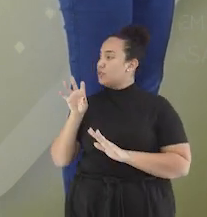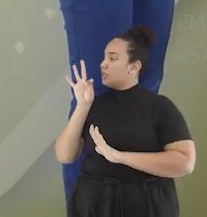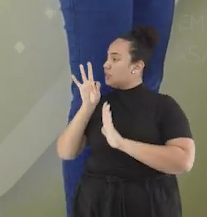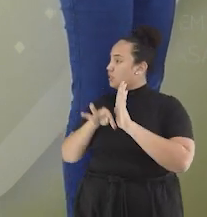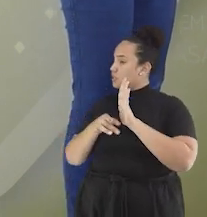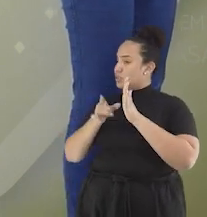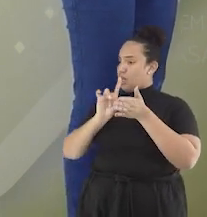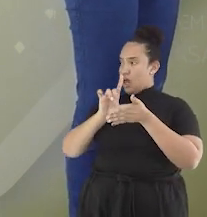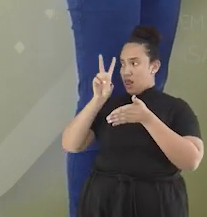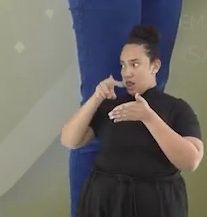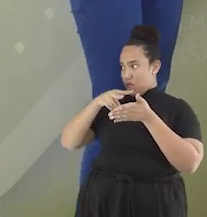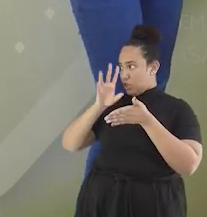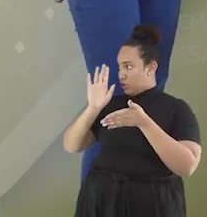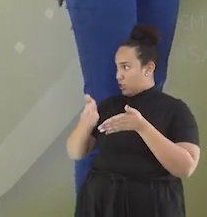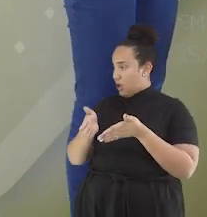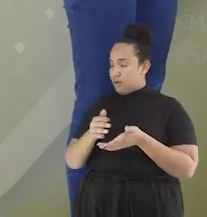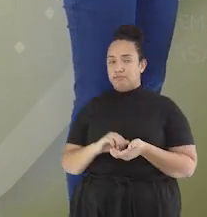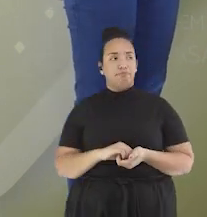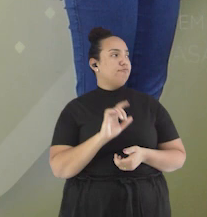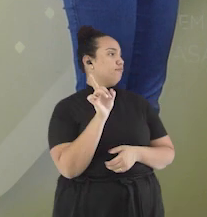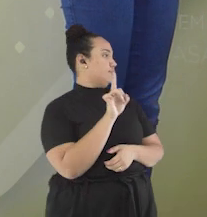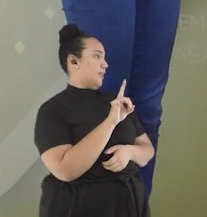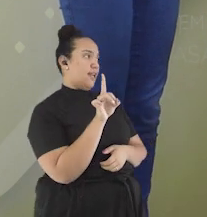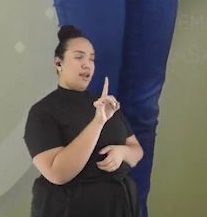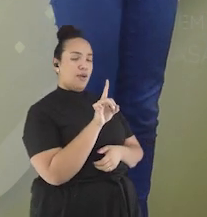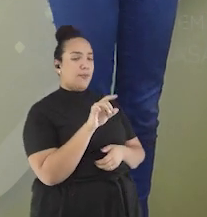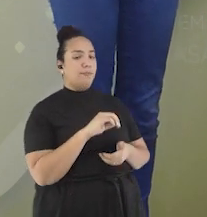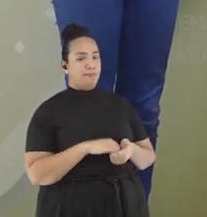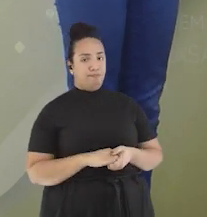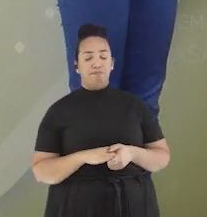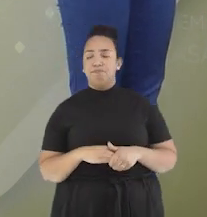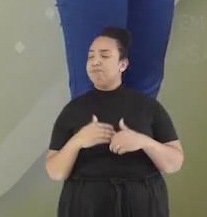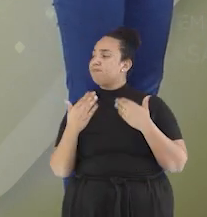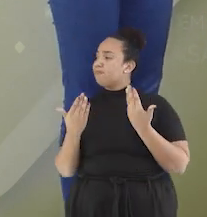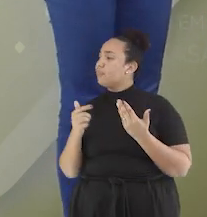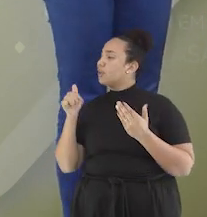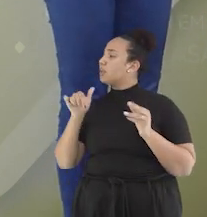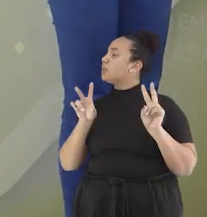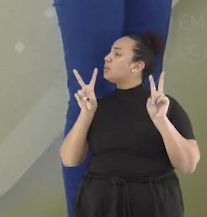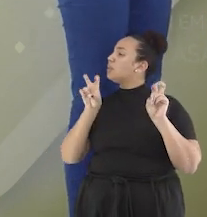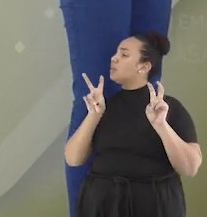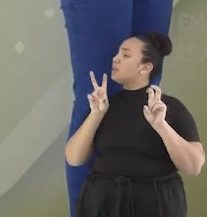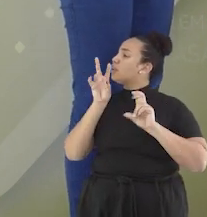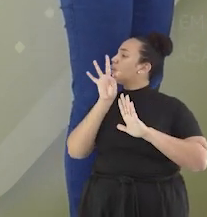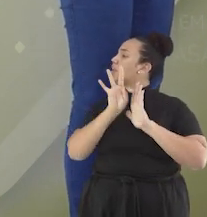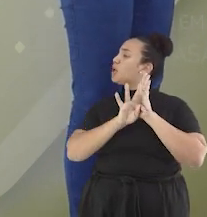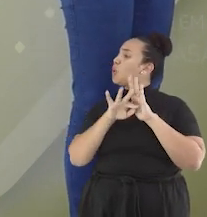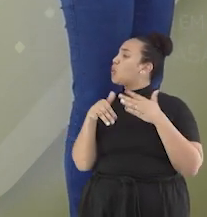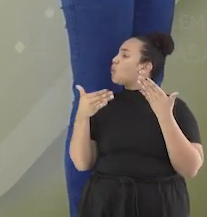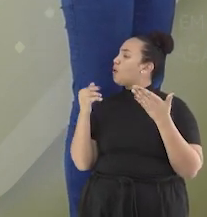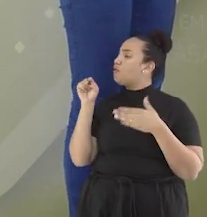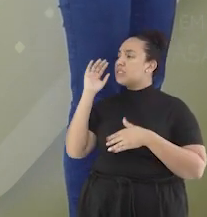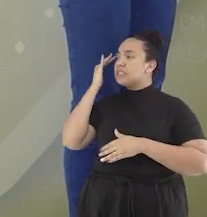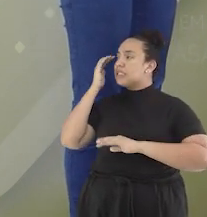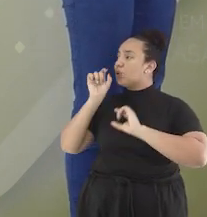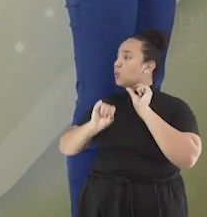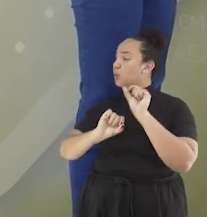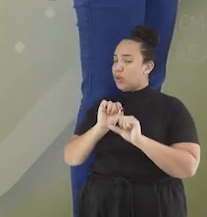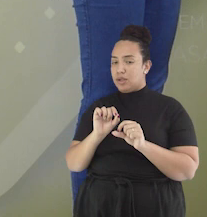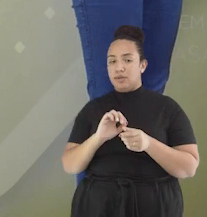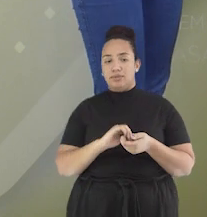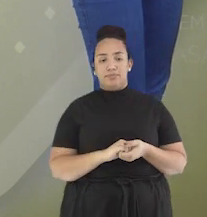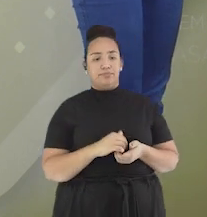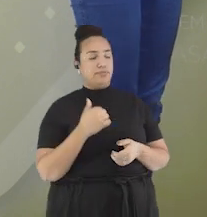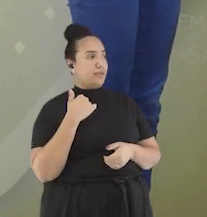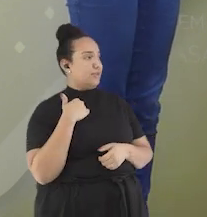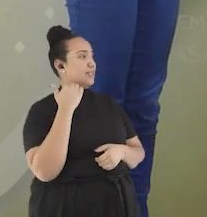esse texto antes? Não. Não? Foi a primeira vez? Foi. E qual é o assunto do texto? O que você entendeu ao ler o texto?